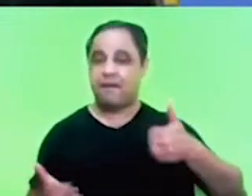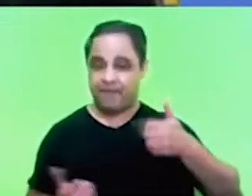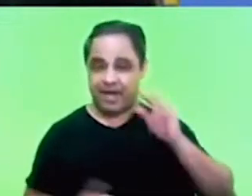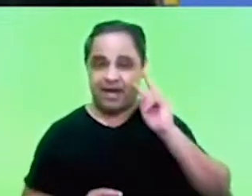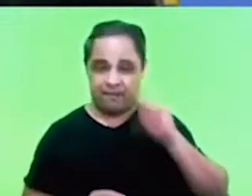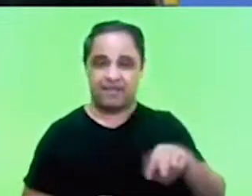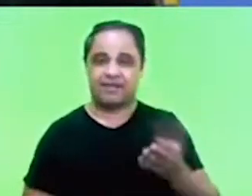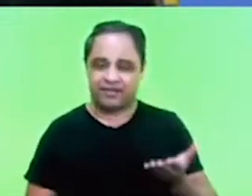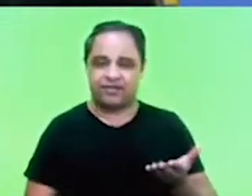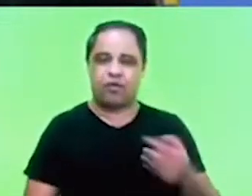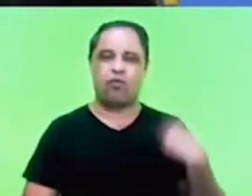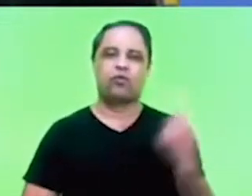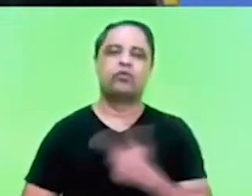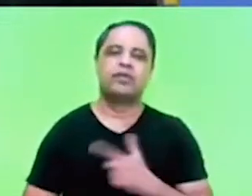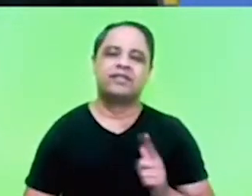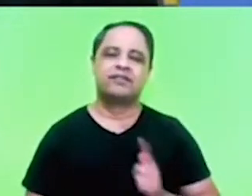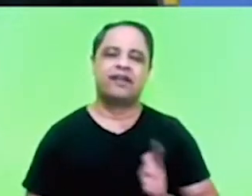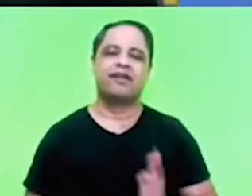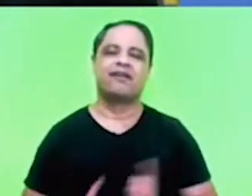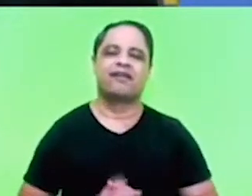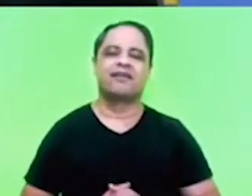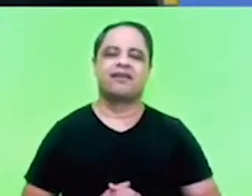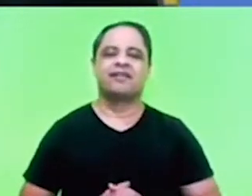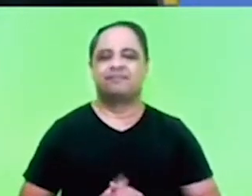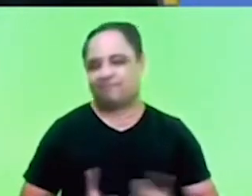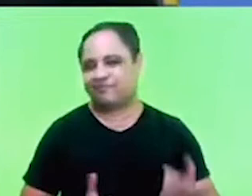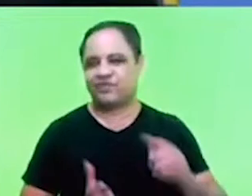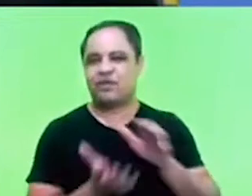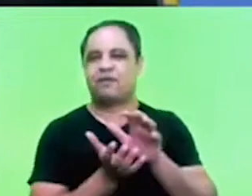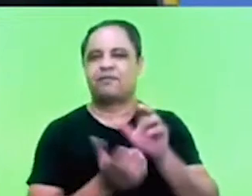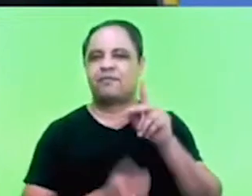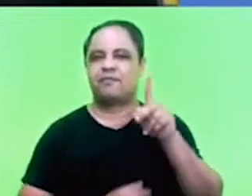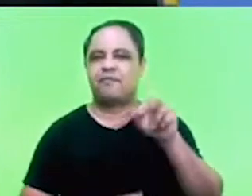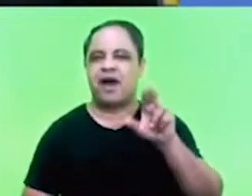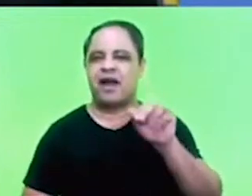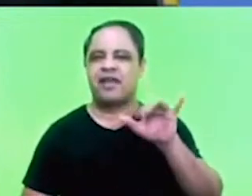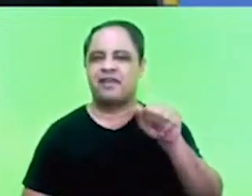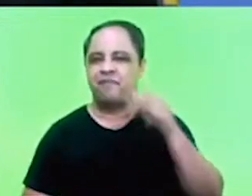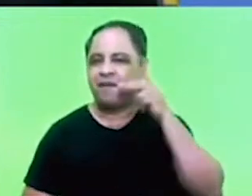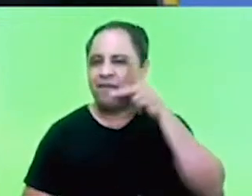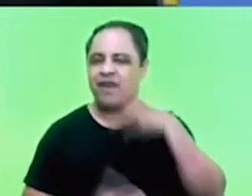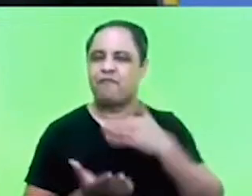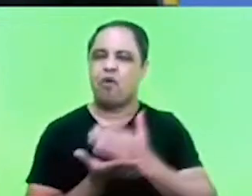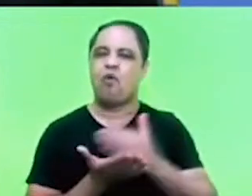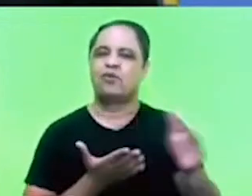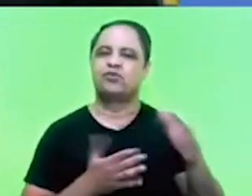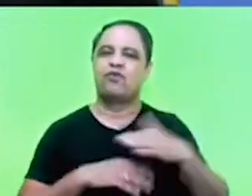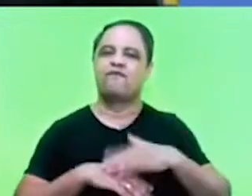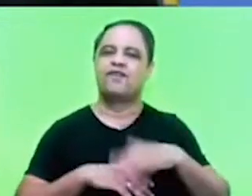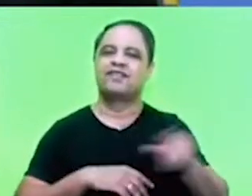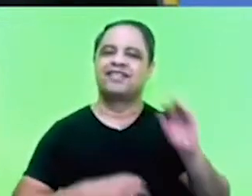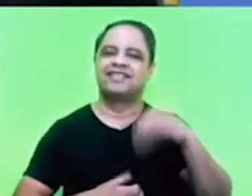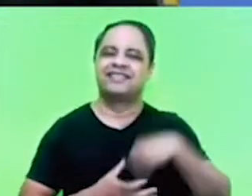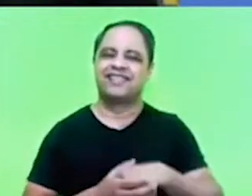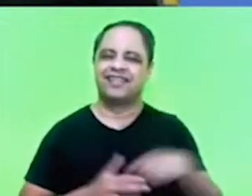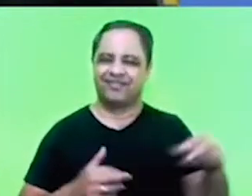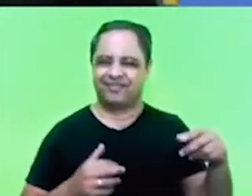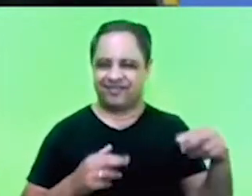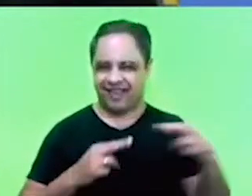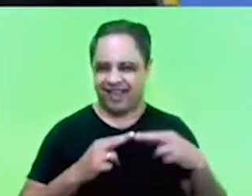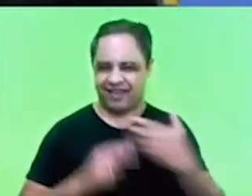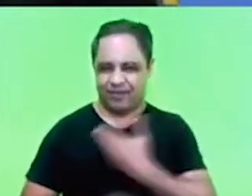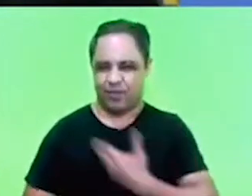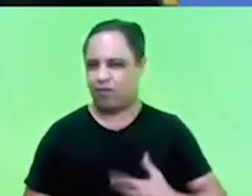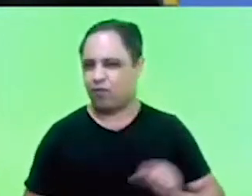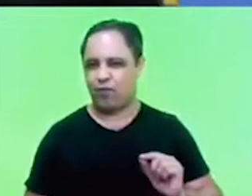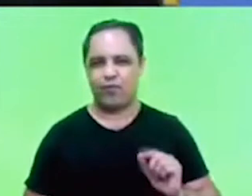A gente tem, por exemplo, a Paraíba, só para você ter uma ideia, a Paraíba começou a fazer uma coisa dentro da rede pública deles, que era,